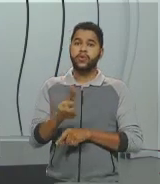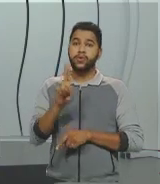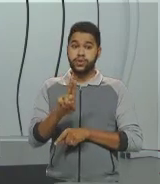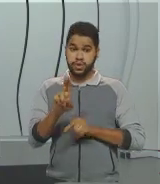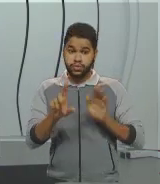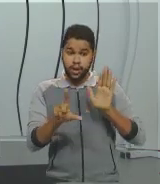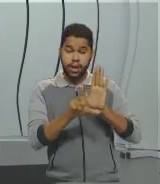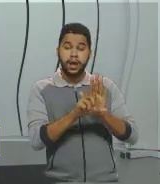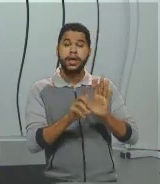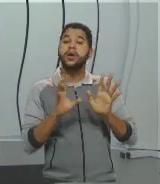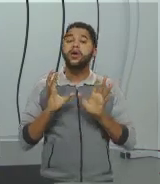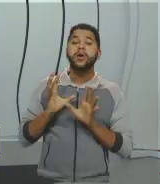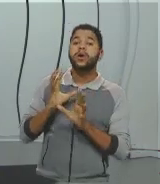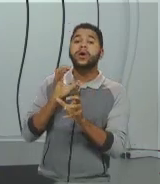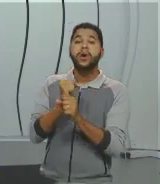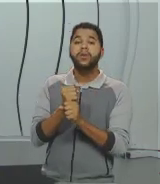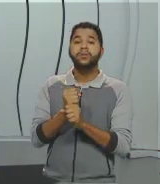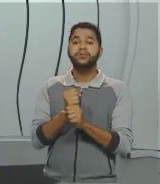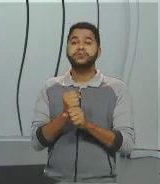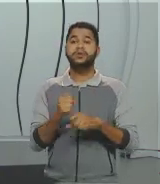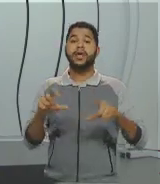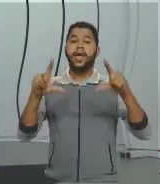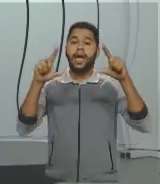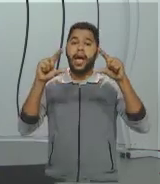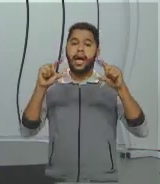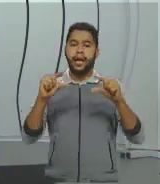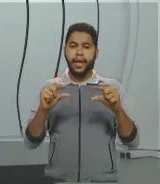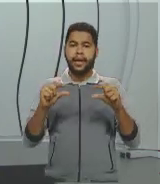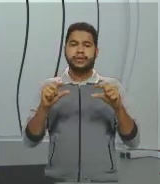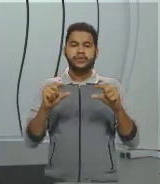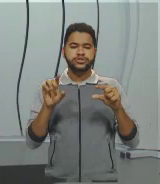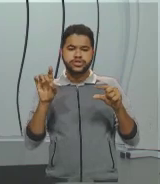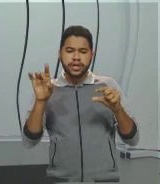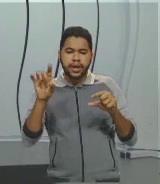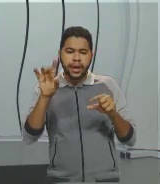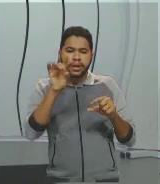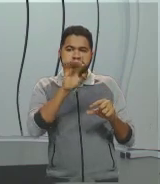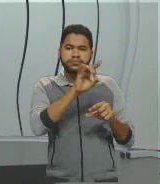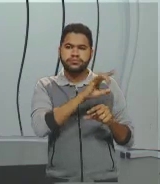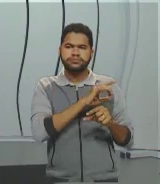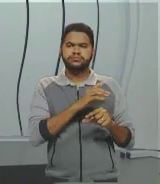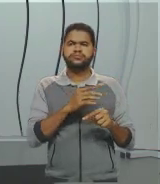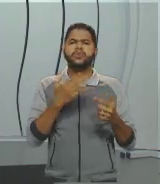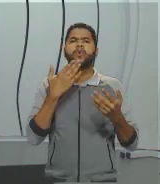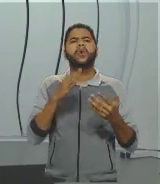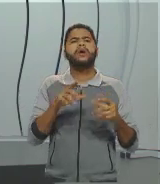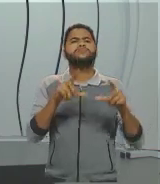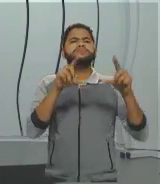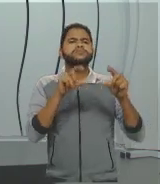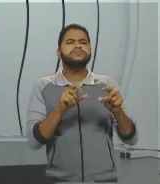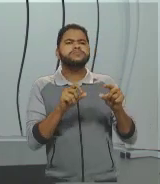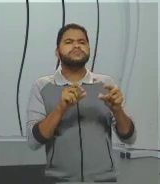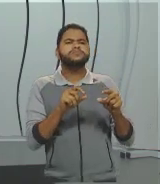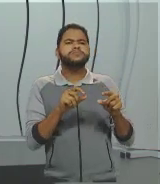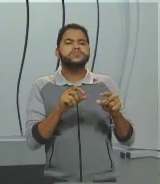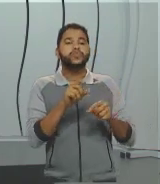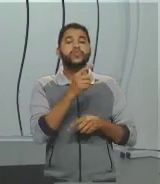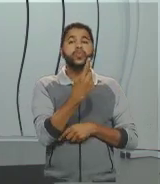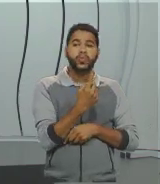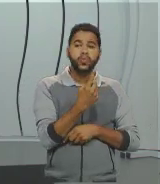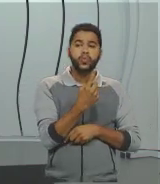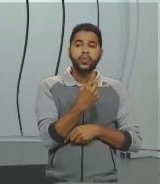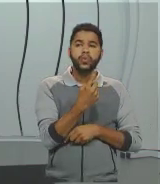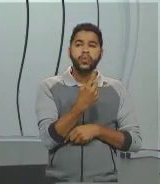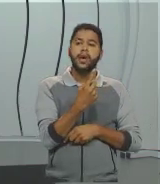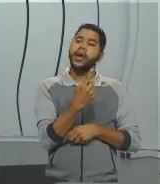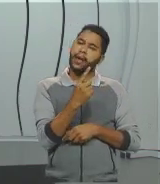Ohm, calcular a queda de potencial em cada resistor. Se eu quiser saber qual que é a queda de potencial no resistor 1, eu vou